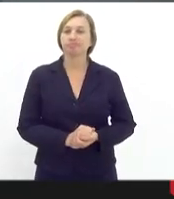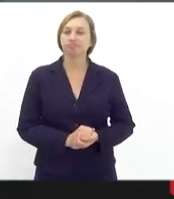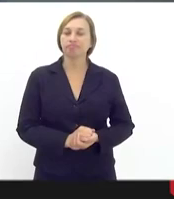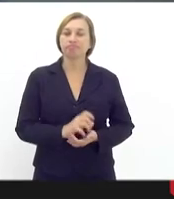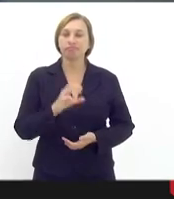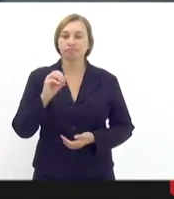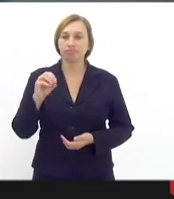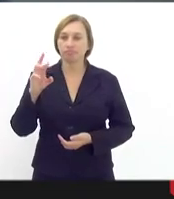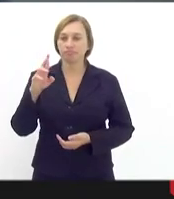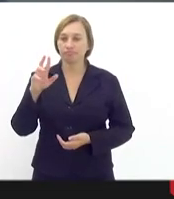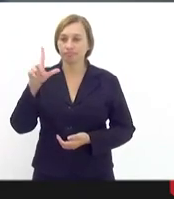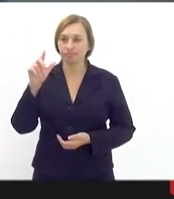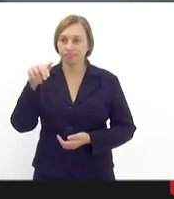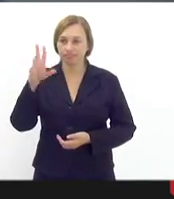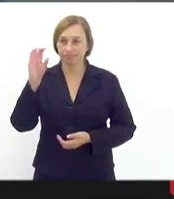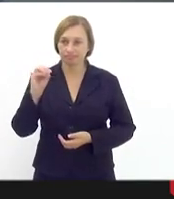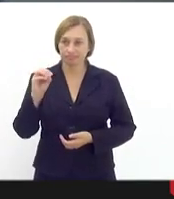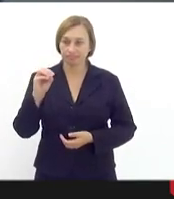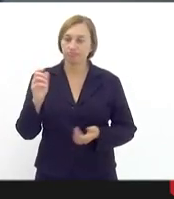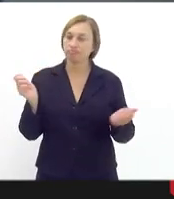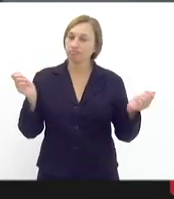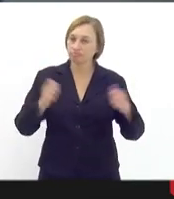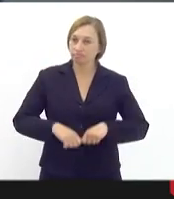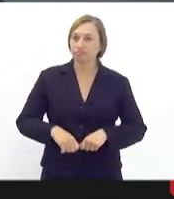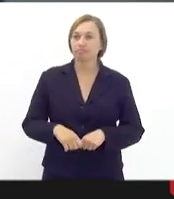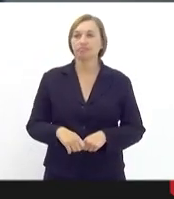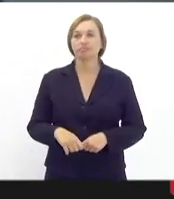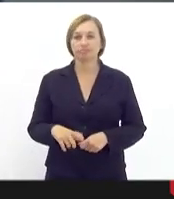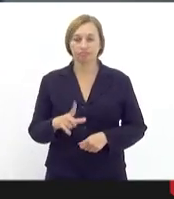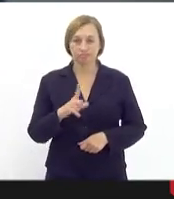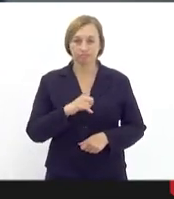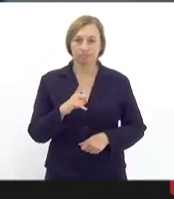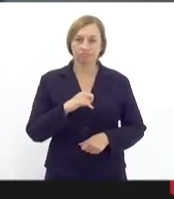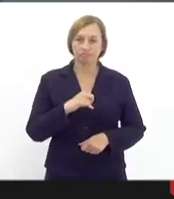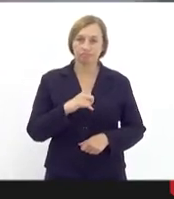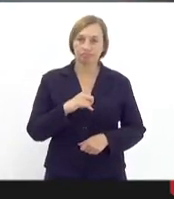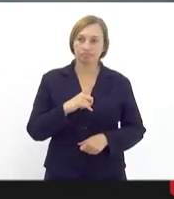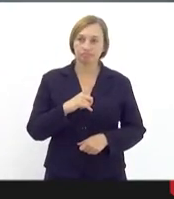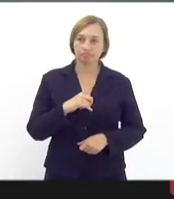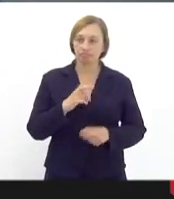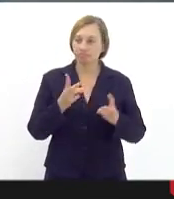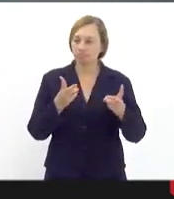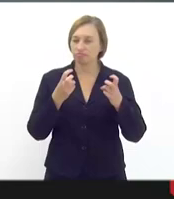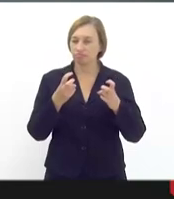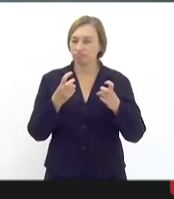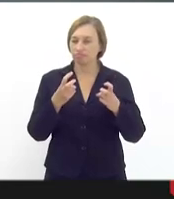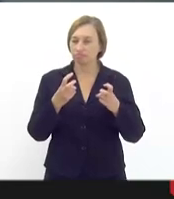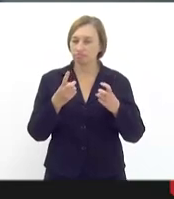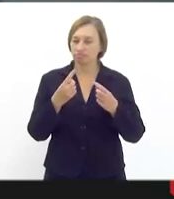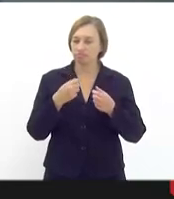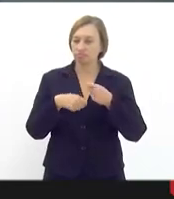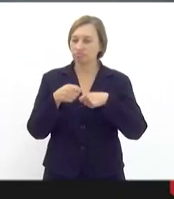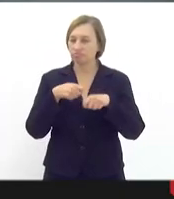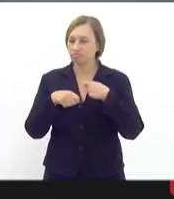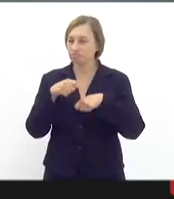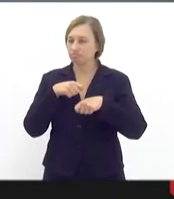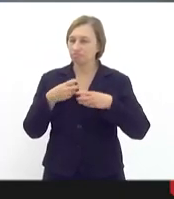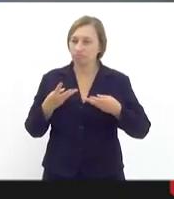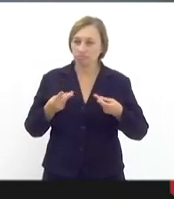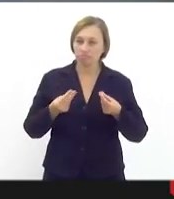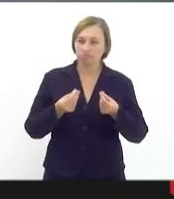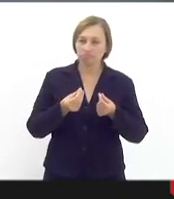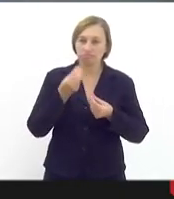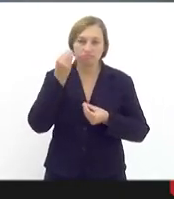Orlando, ele tem uma capacidade de percepção, de negociação, uma sensibilidade,